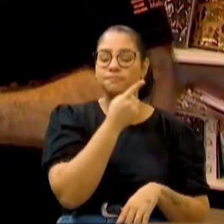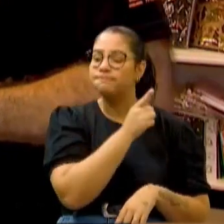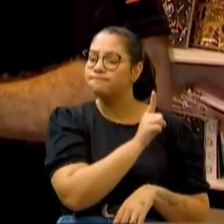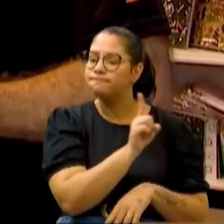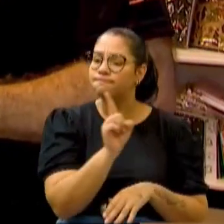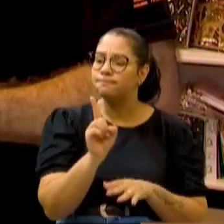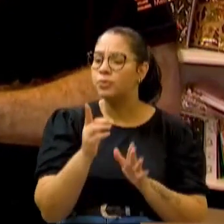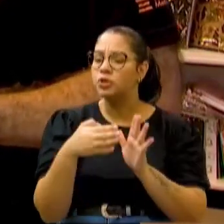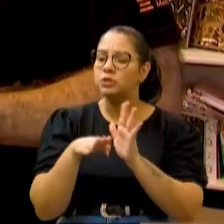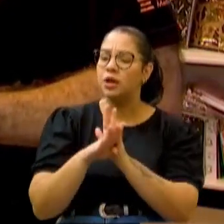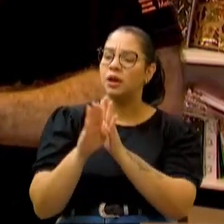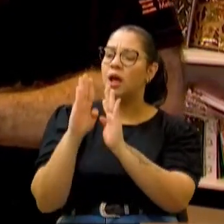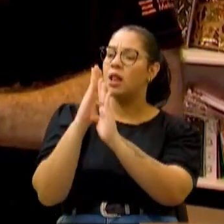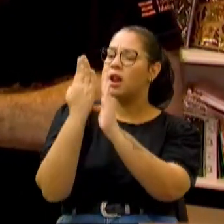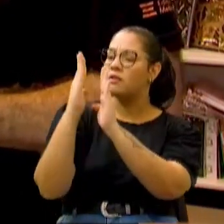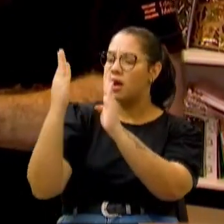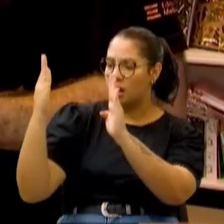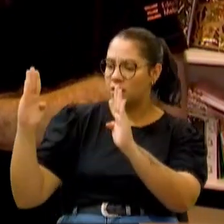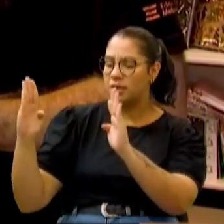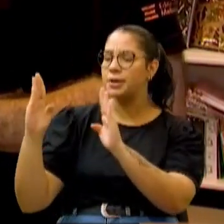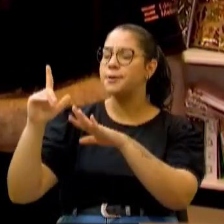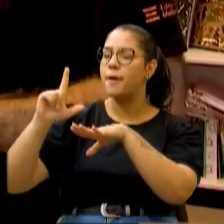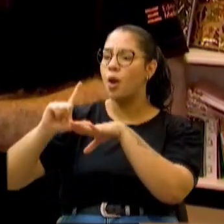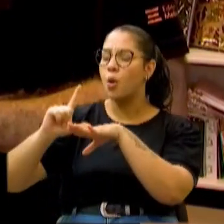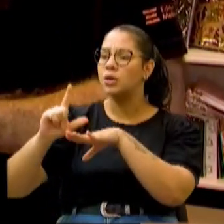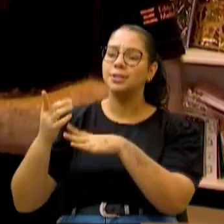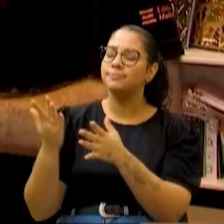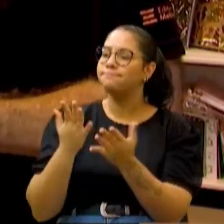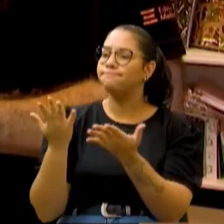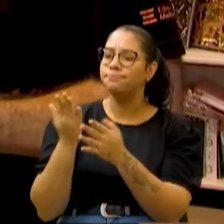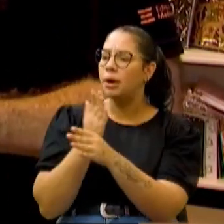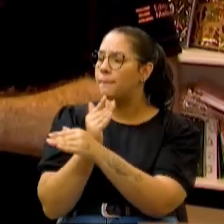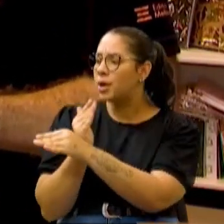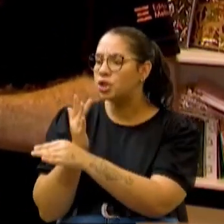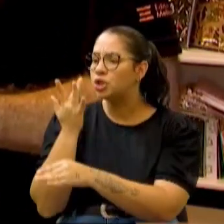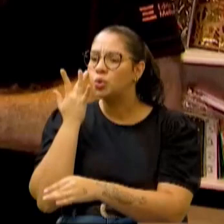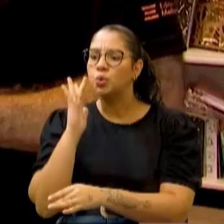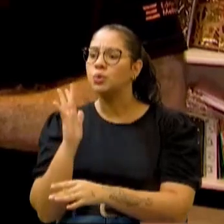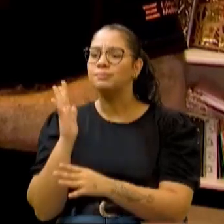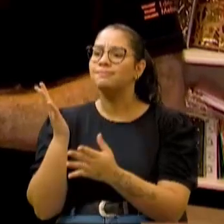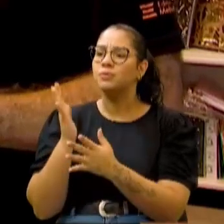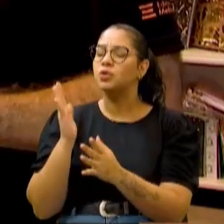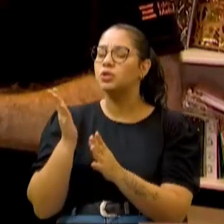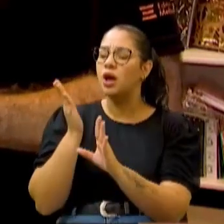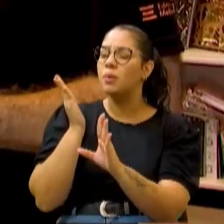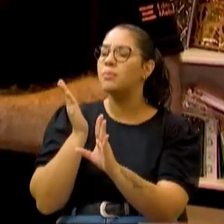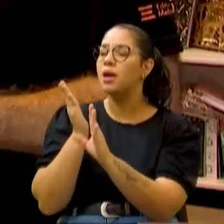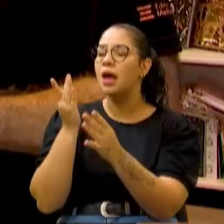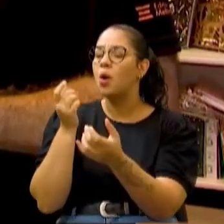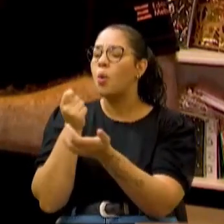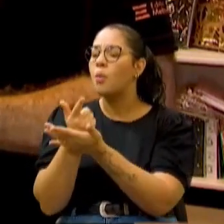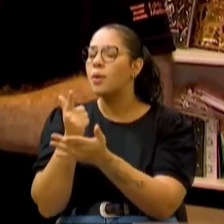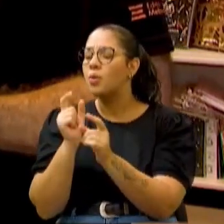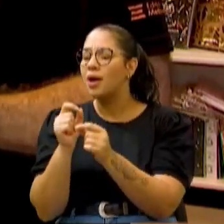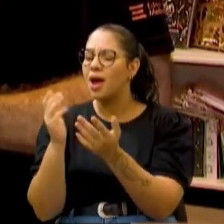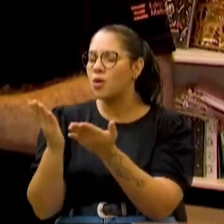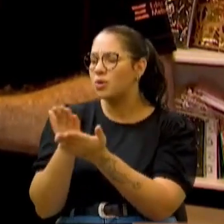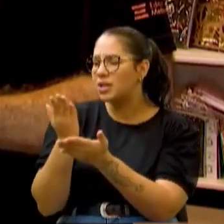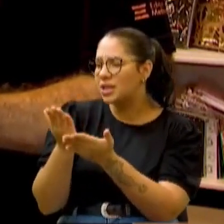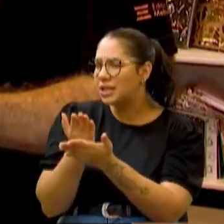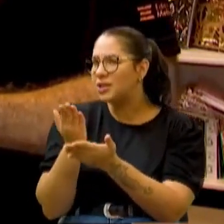chega aqui à livraria, não é? E não sabe exatamente o que quer. Puxa vida, estou a fim de comprar um livro e